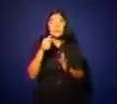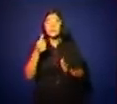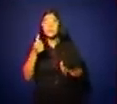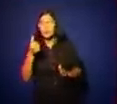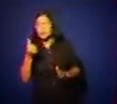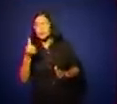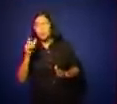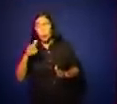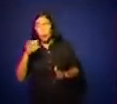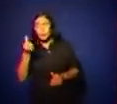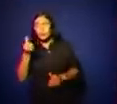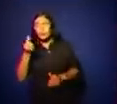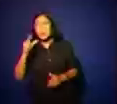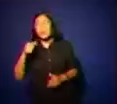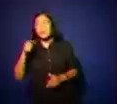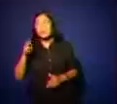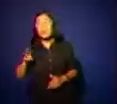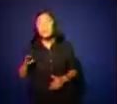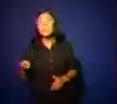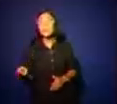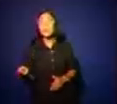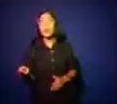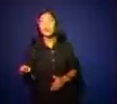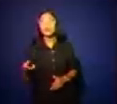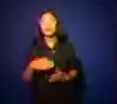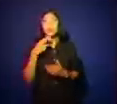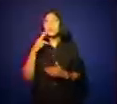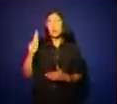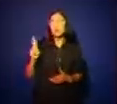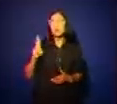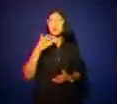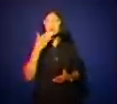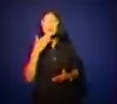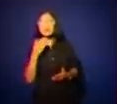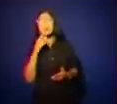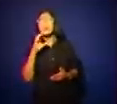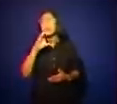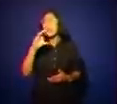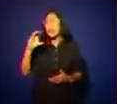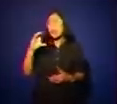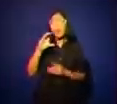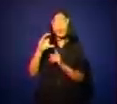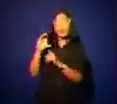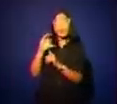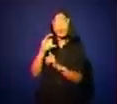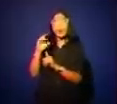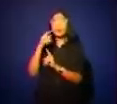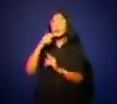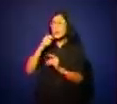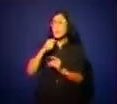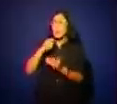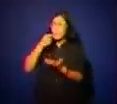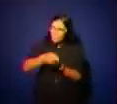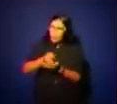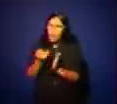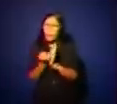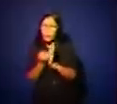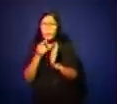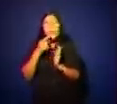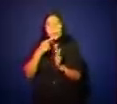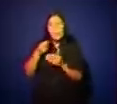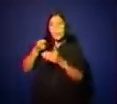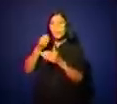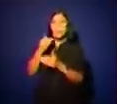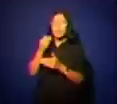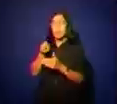milhões quem é o rentista o rentista uma pessoa de classe média Talvez um pouco mais de alta que trabalhou pagou imposto e que tem uma poupança e